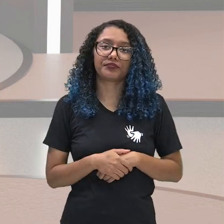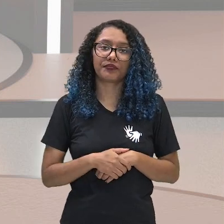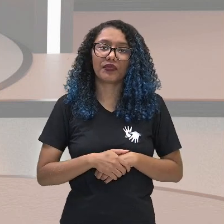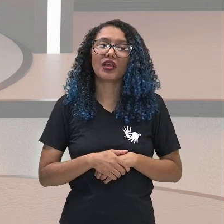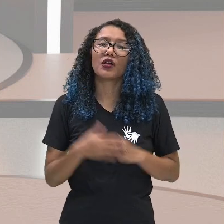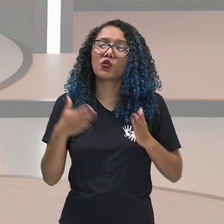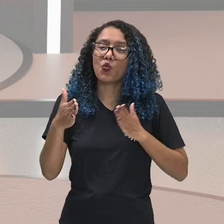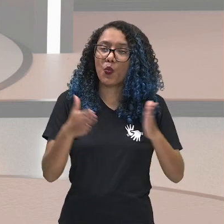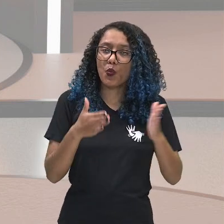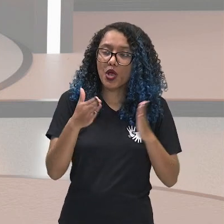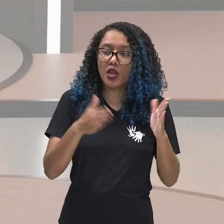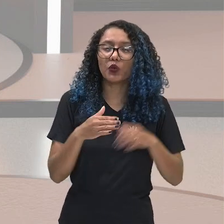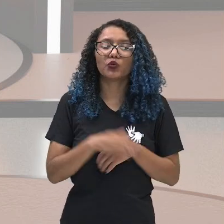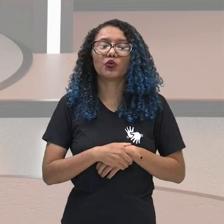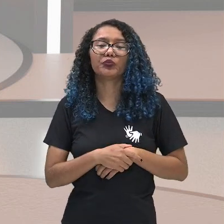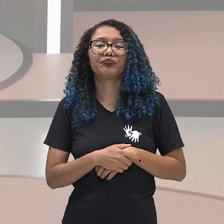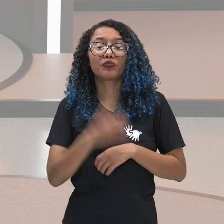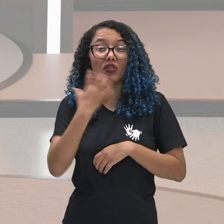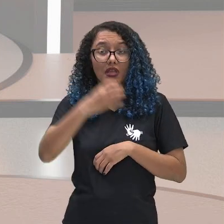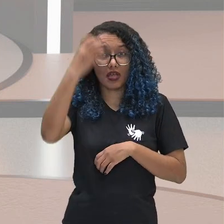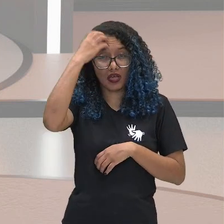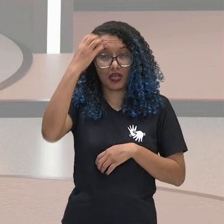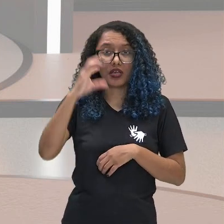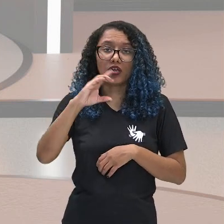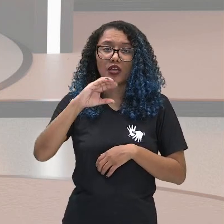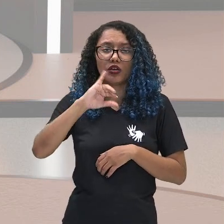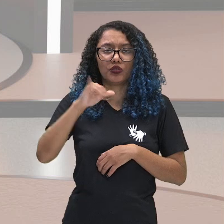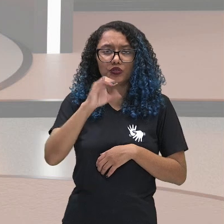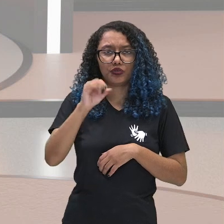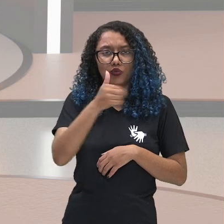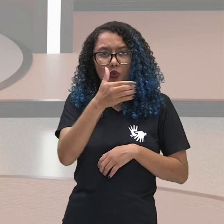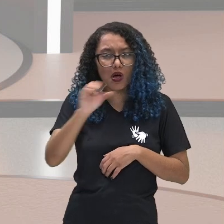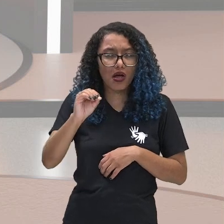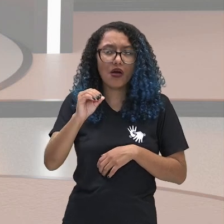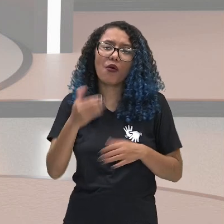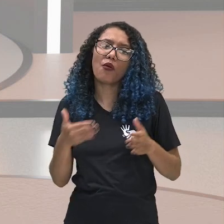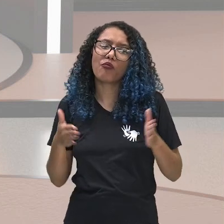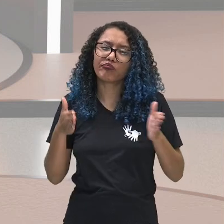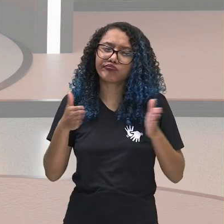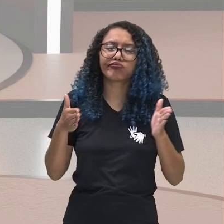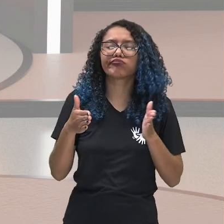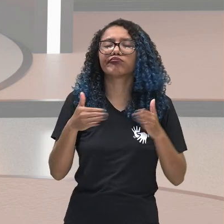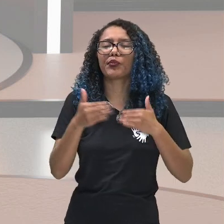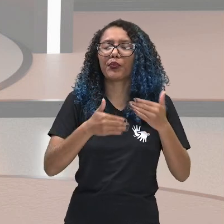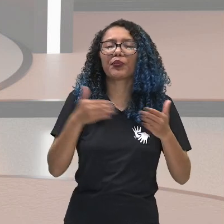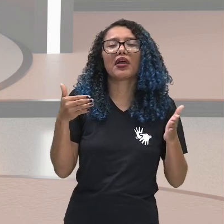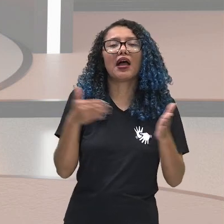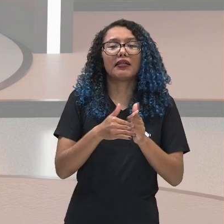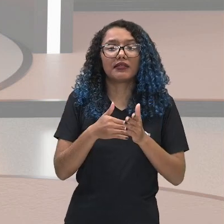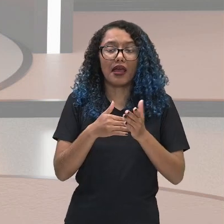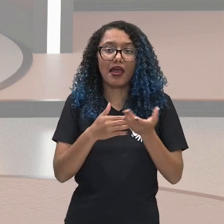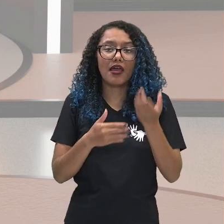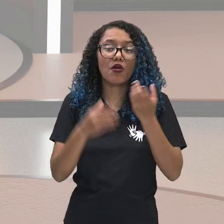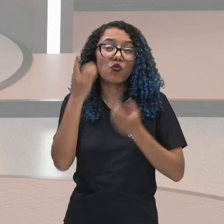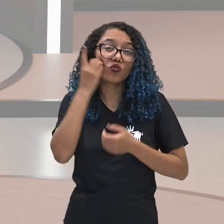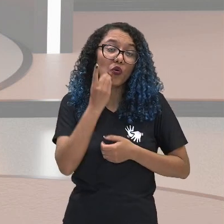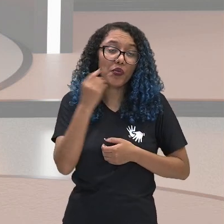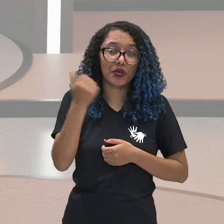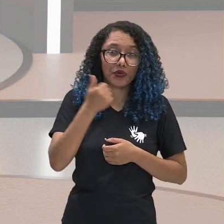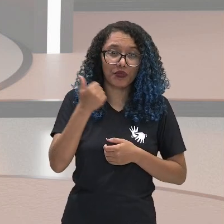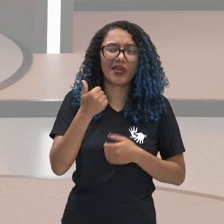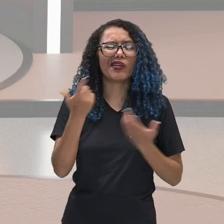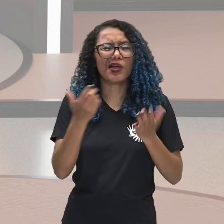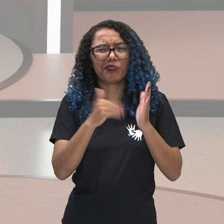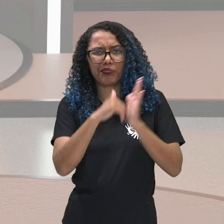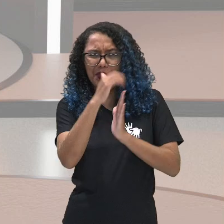então, o reinado do Pedro I, tá? Ele vai, então, fazer ali o quê, né? As telas principais, então, da